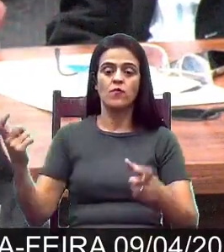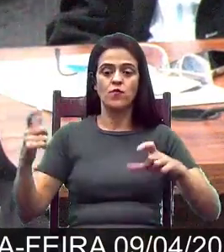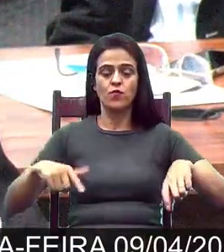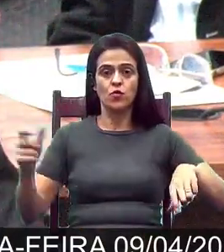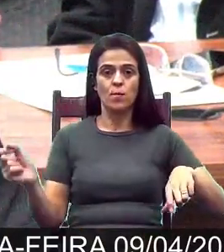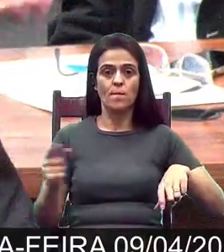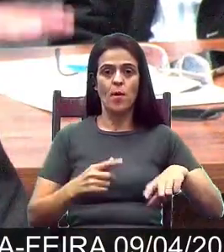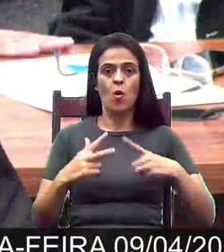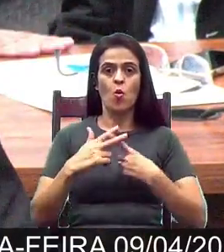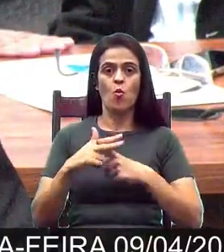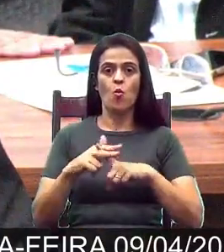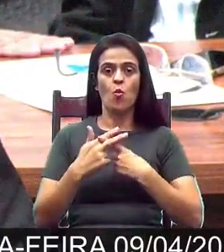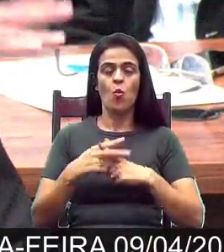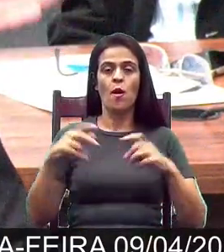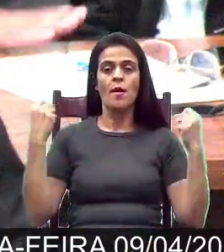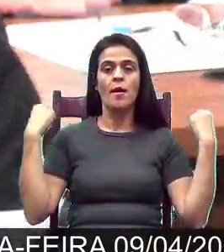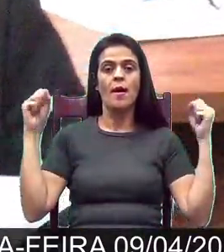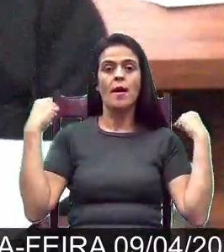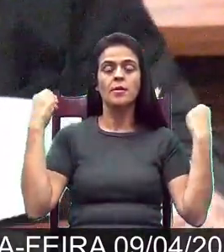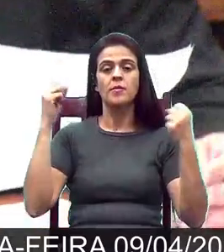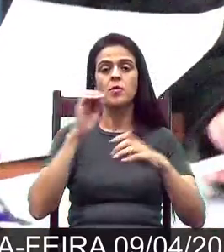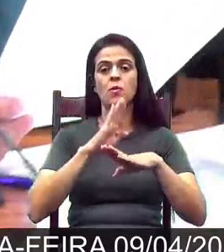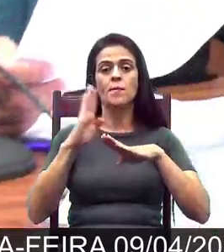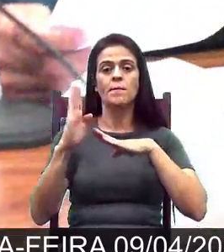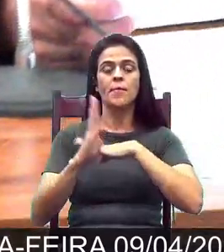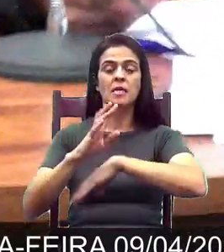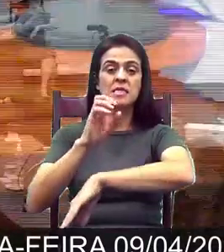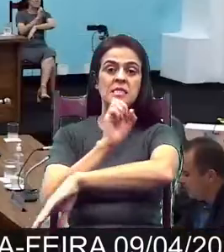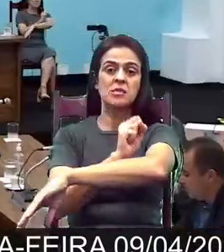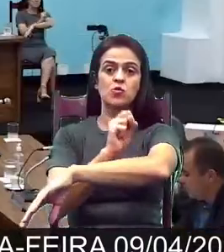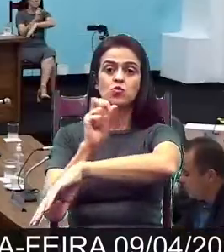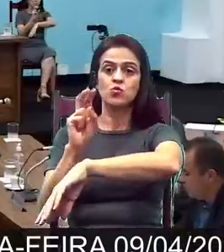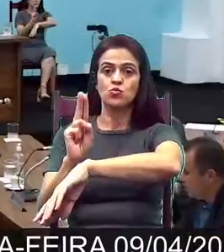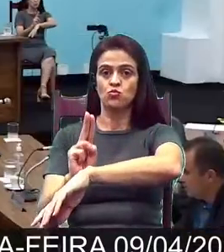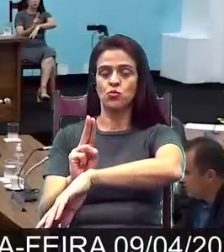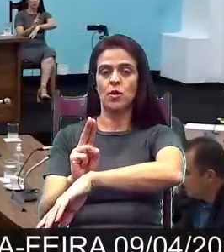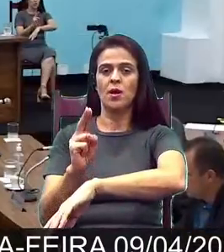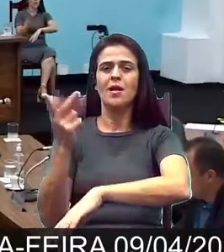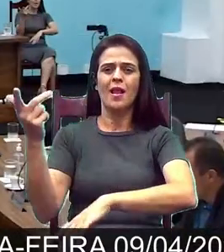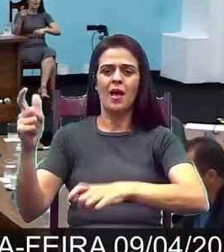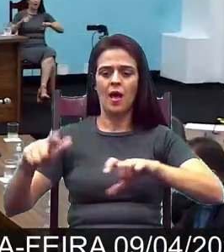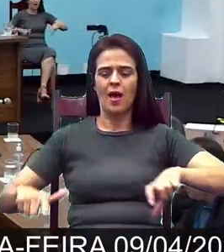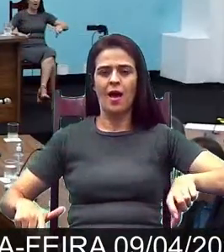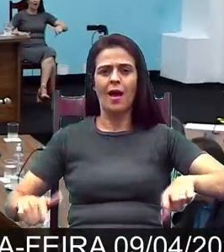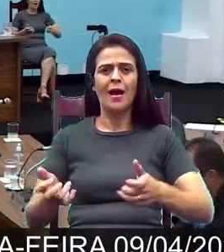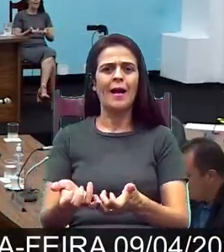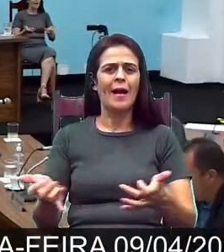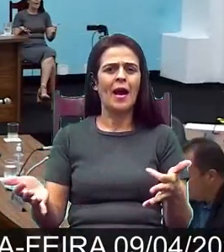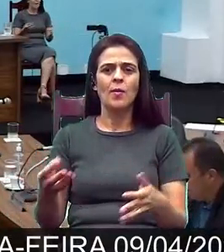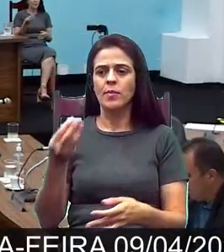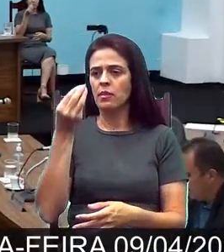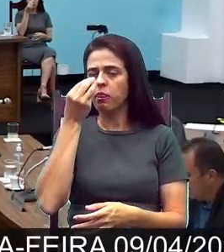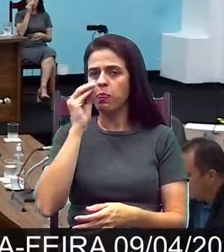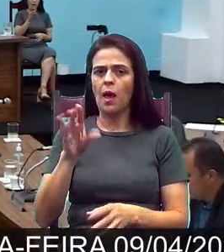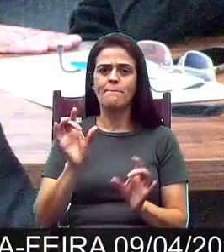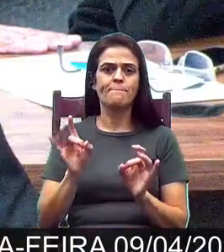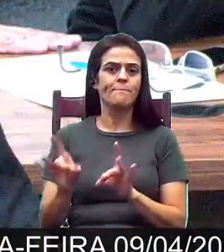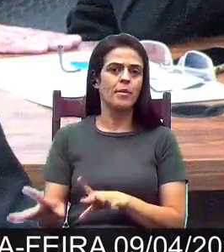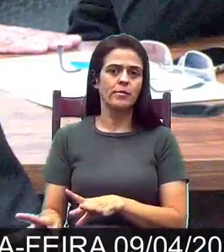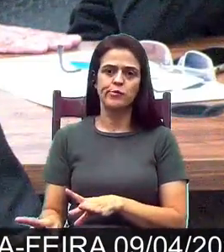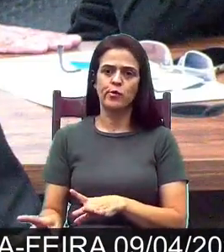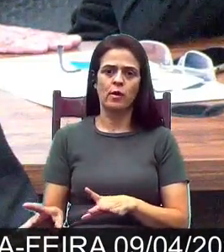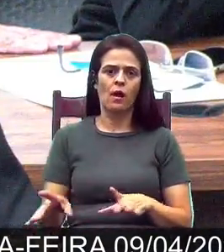futebol e da academia ao ar livre no setor universitário. O campo lá está muito desdeixado e a academia